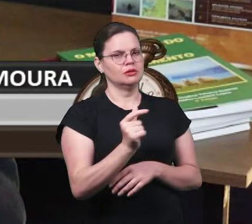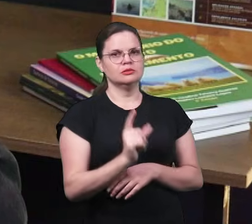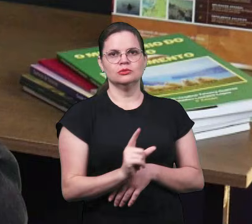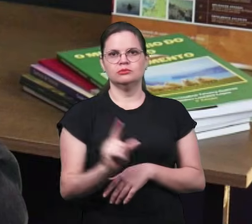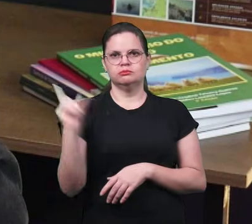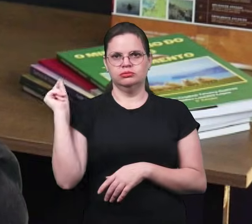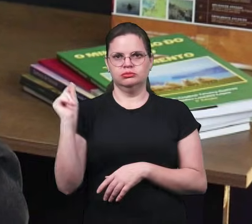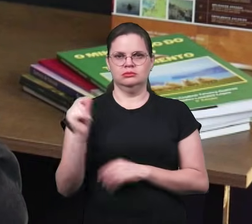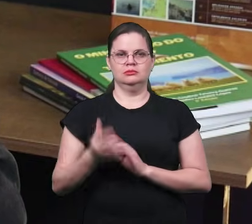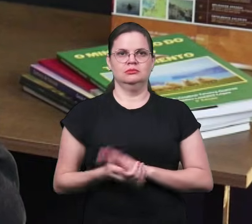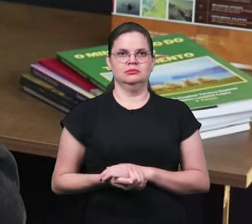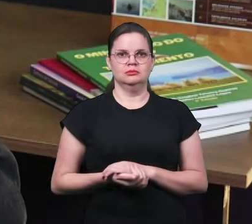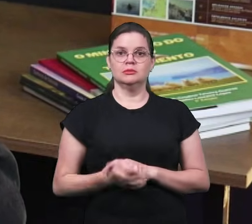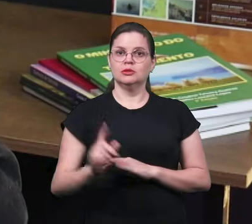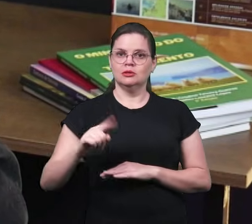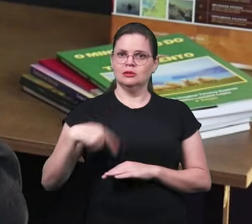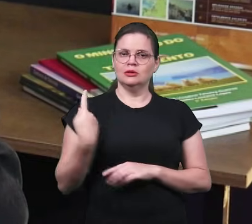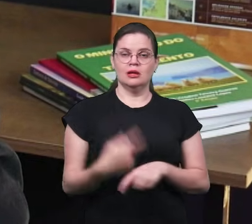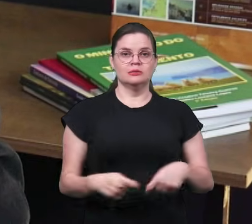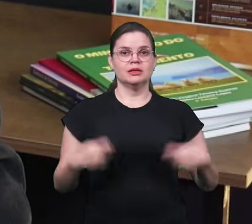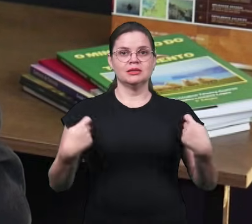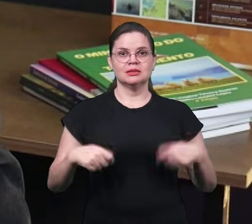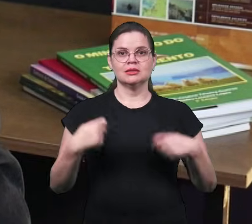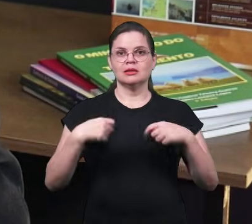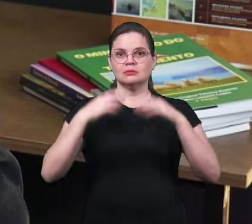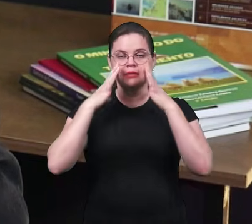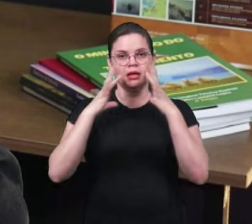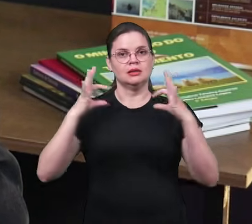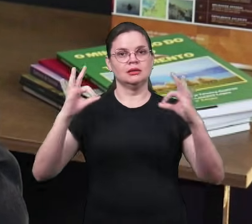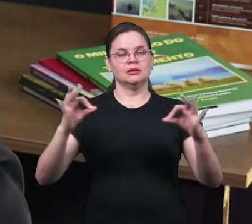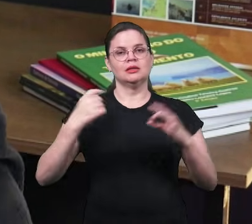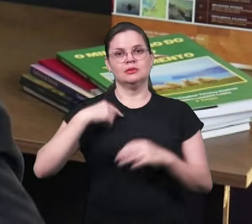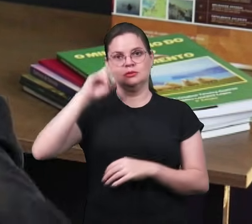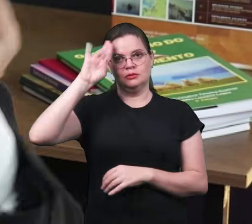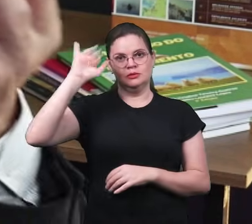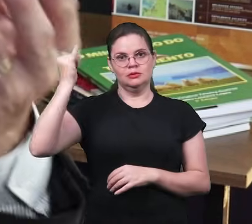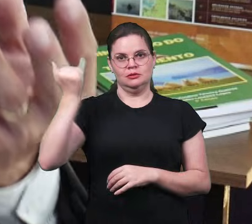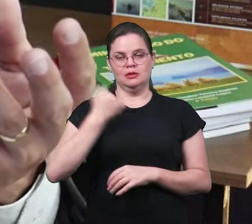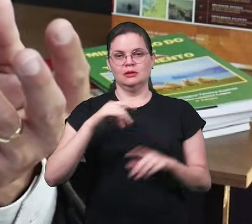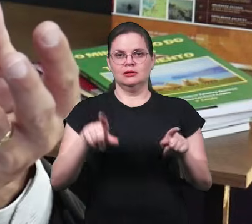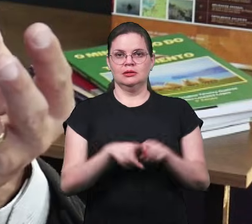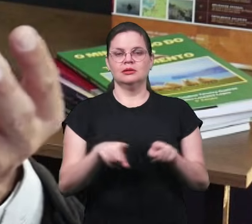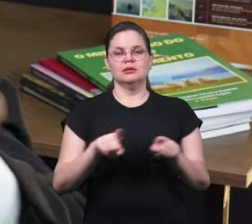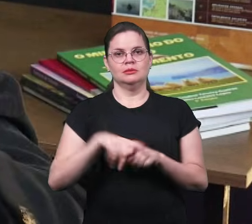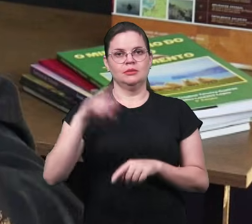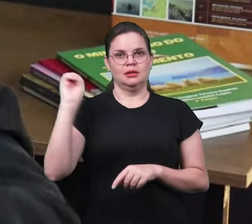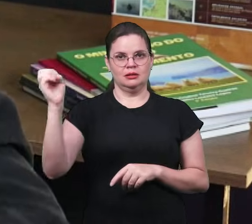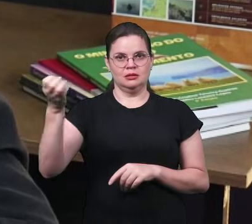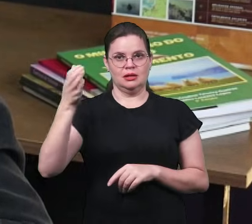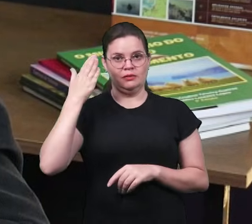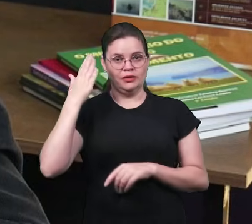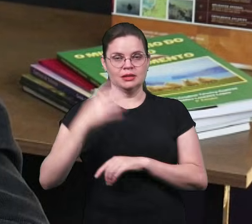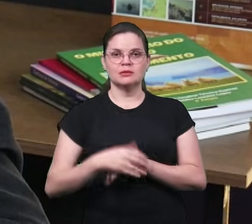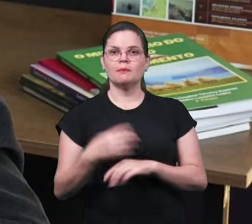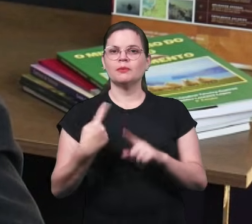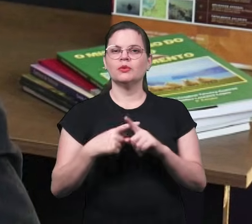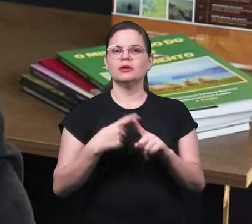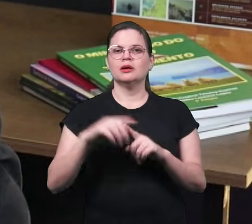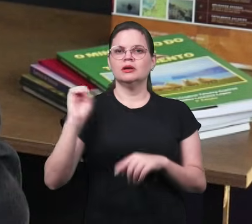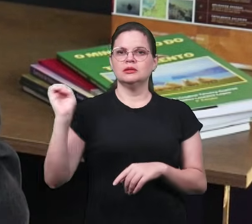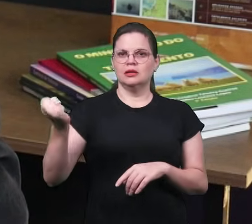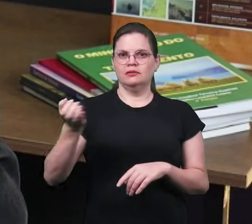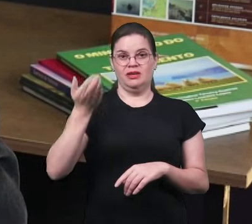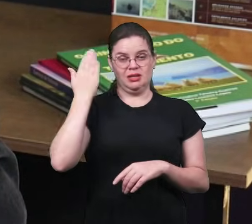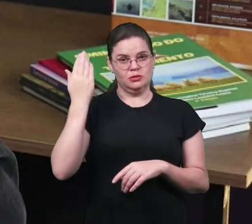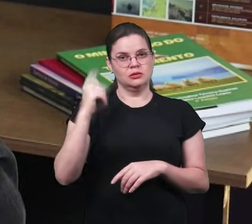estarmos atentos à voz do Senhor e às revelações que vêm de Deus. Sim. As revelações vêm para aquele momento, e